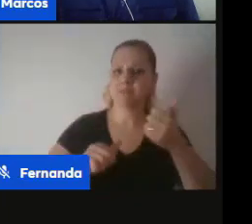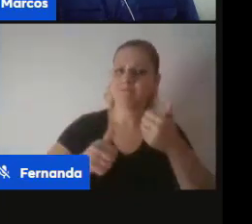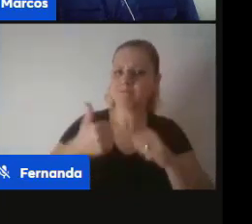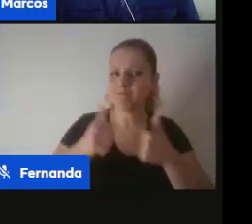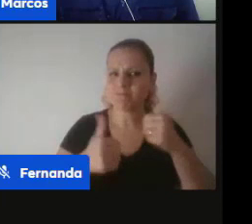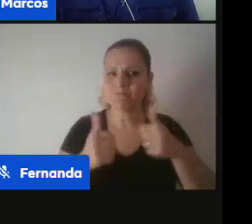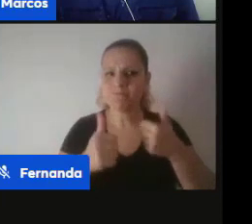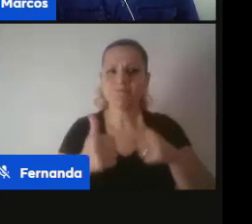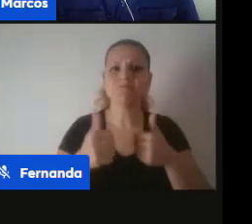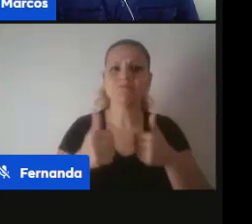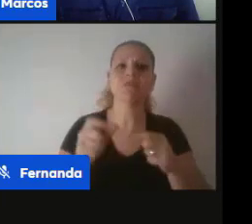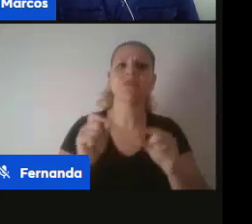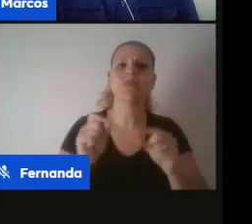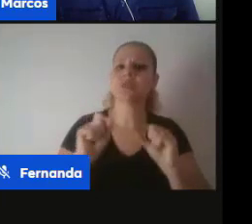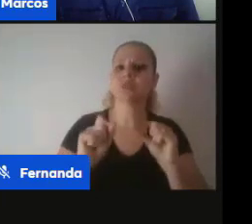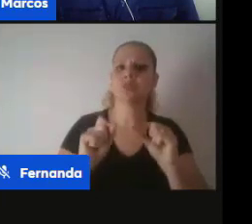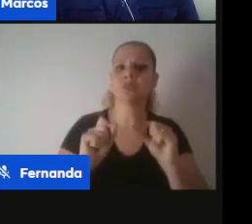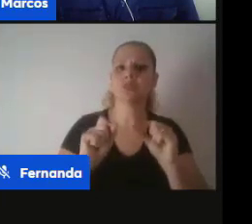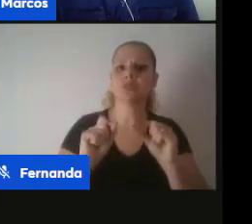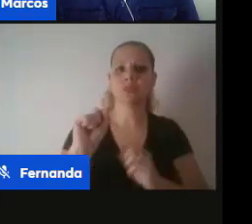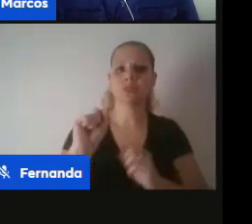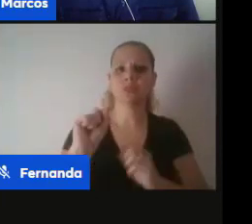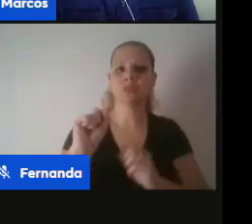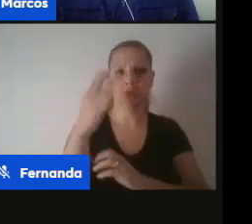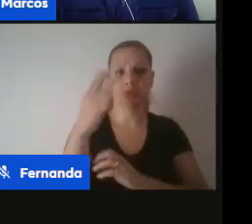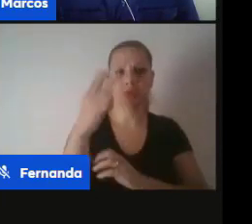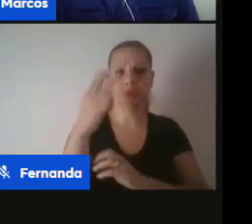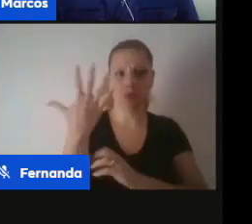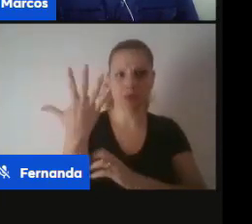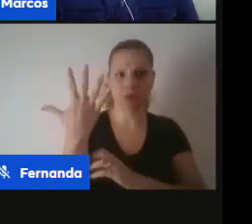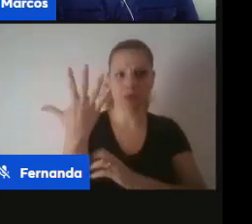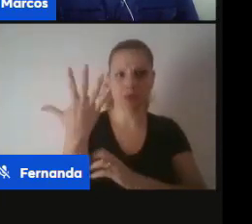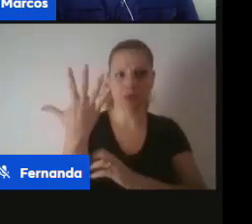gente está avaliando a ocorrência desse